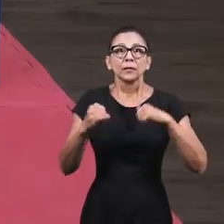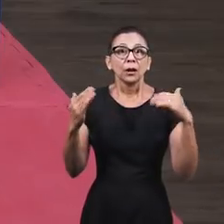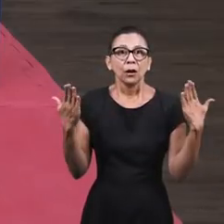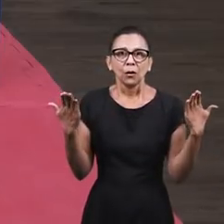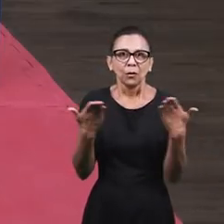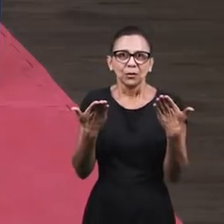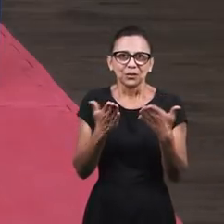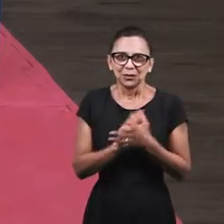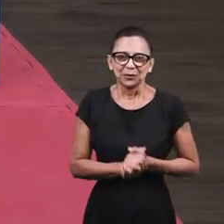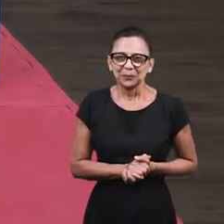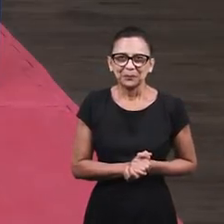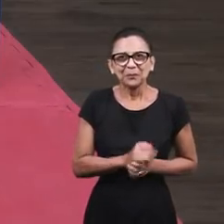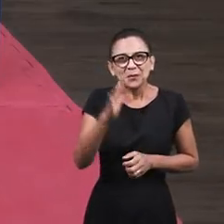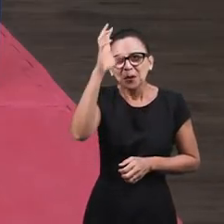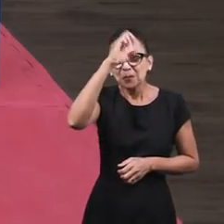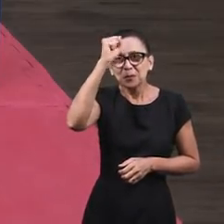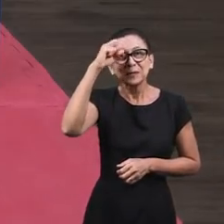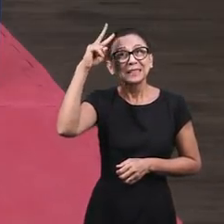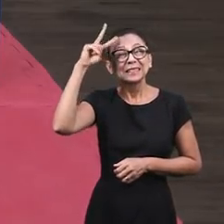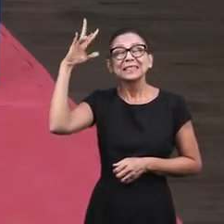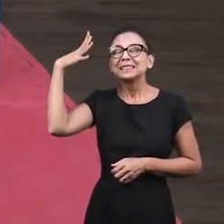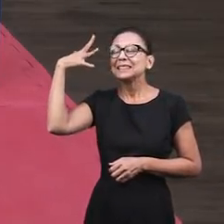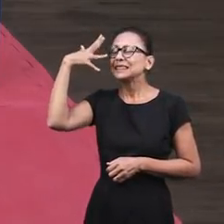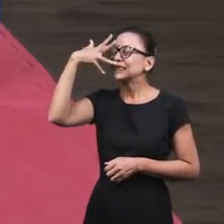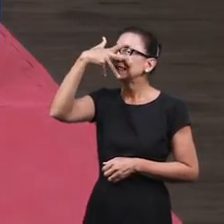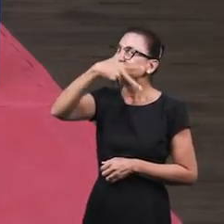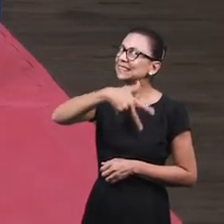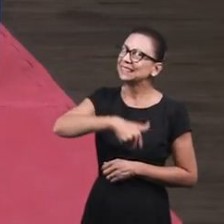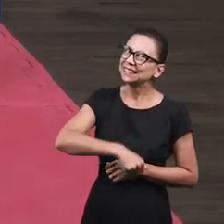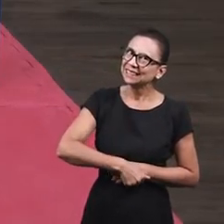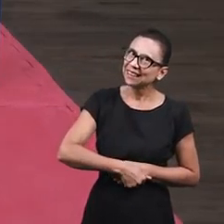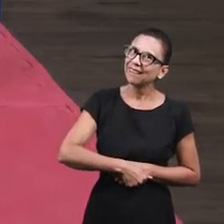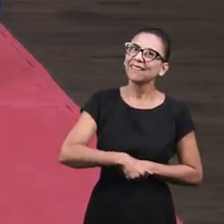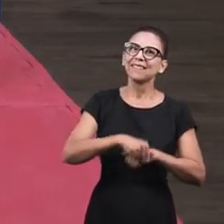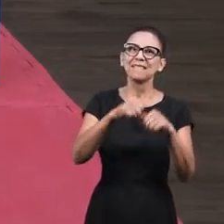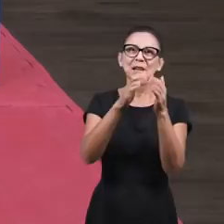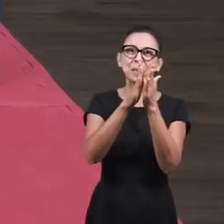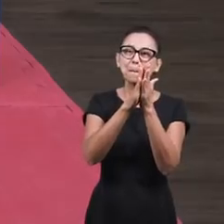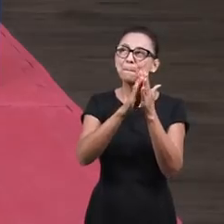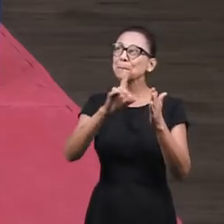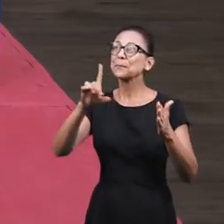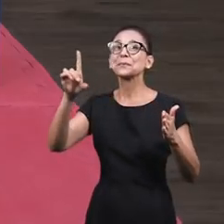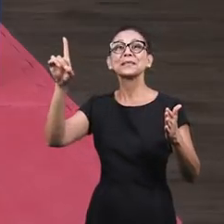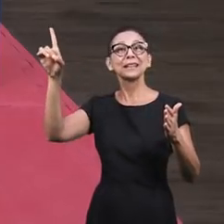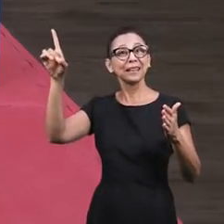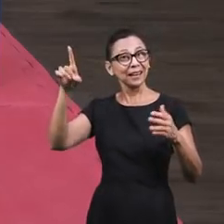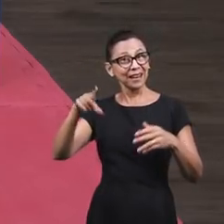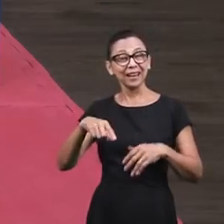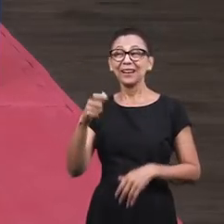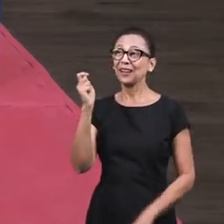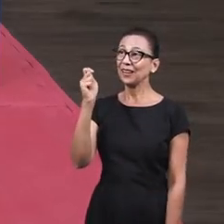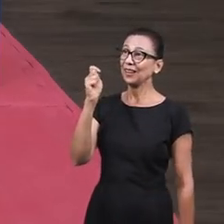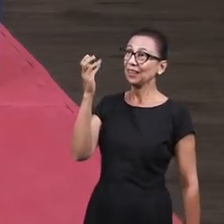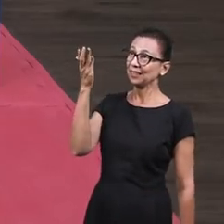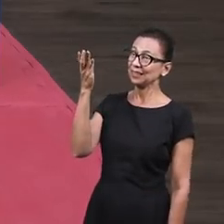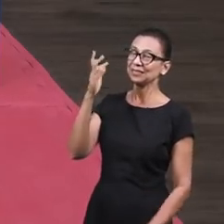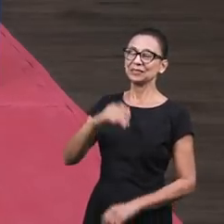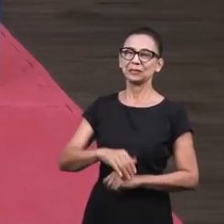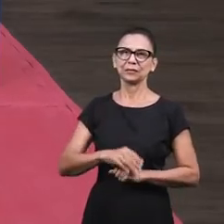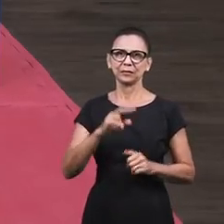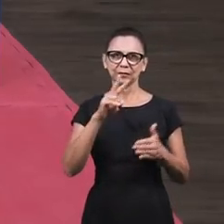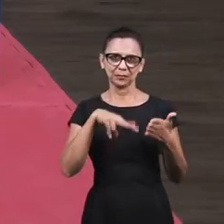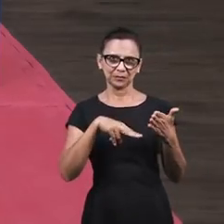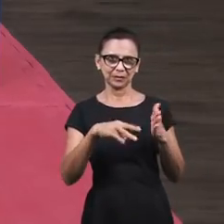hoje nós vamos aprender mais uma história linda da Bíblia da palavra de Deus esse livro aqui